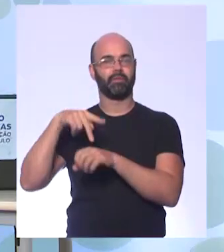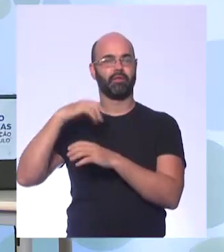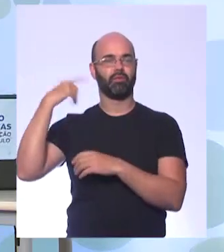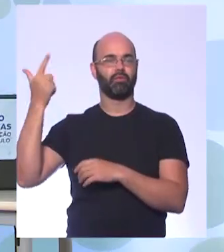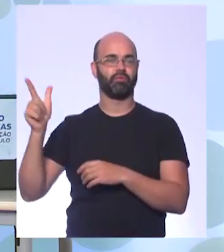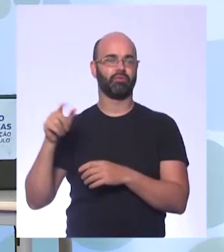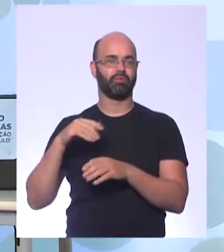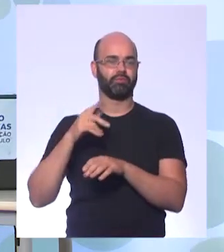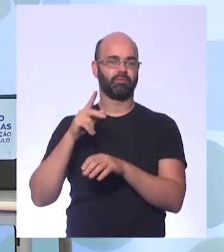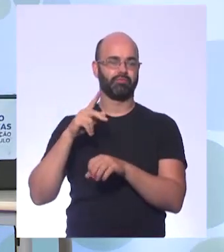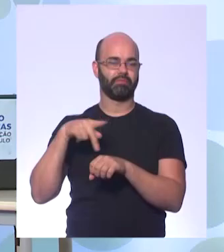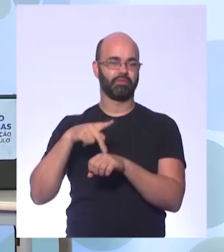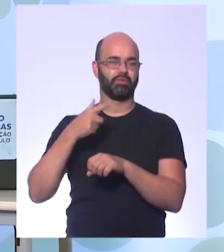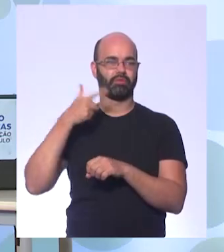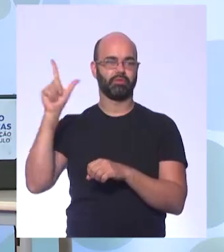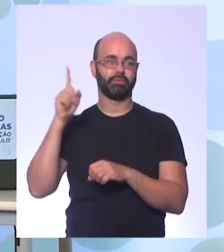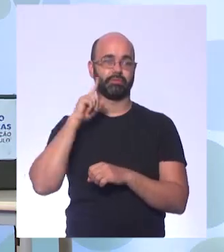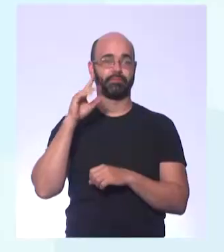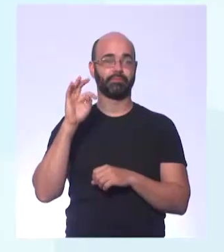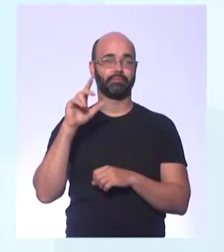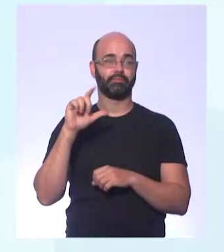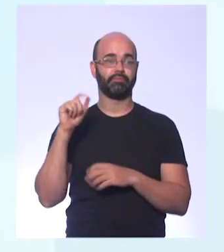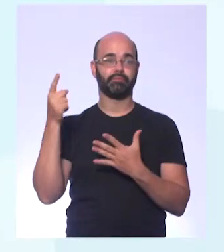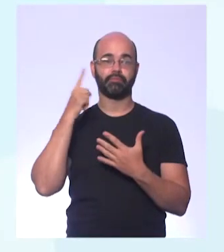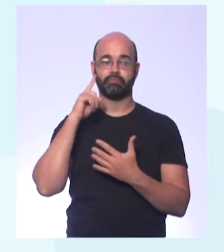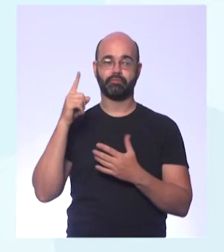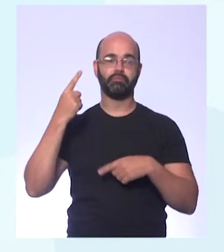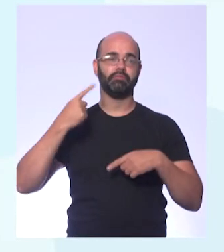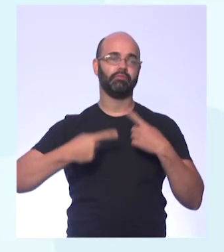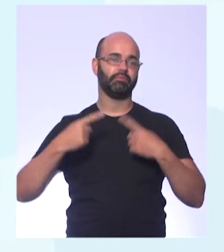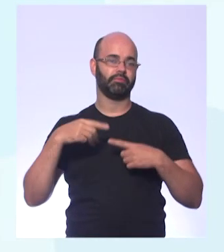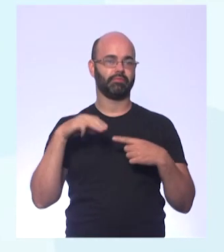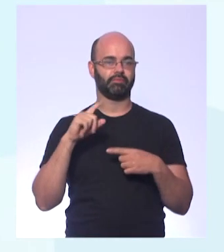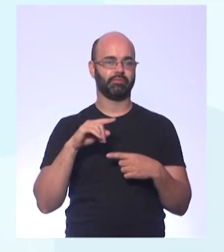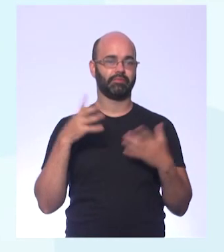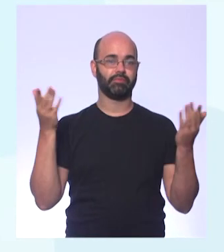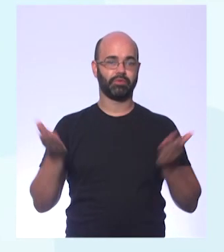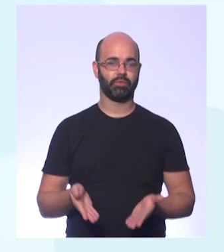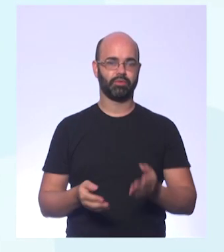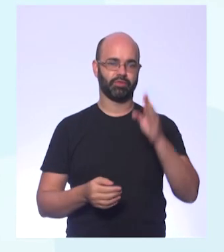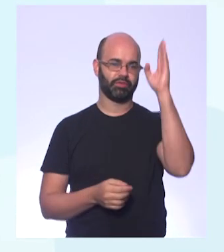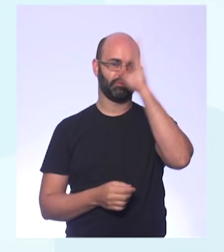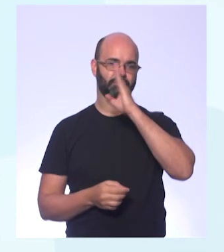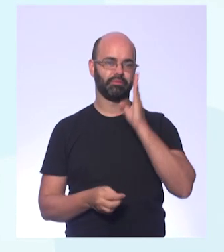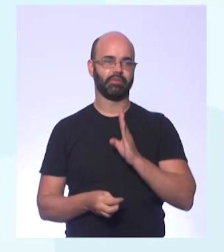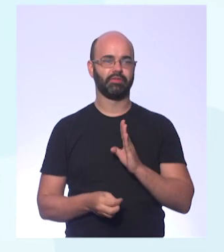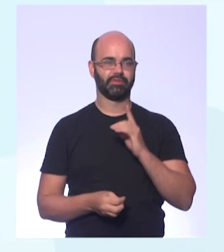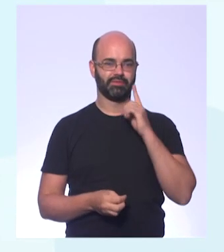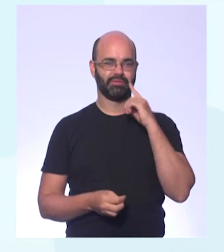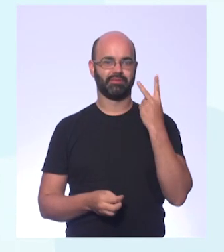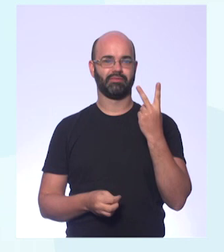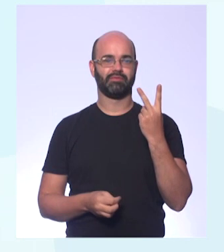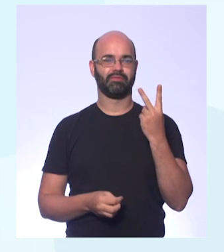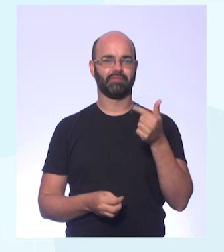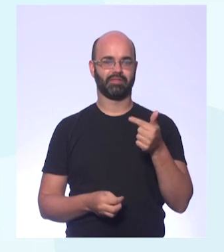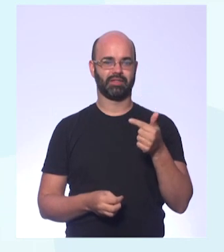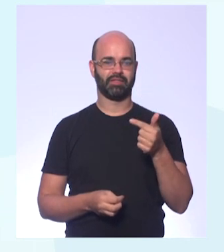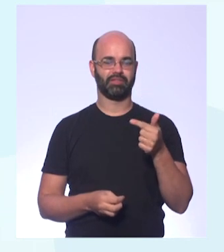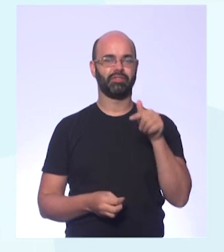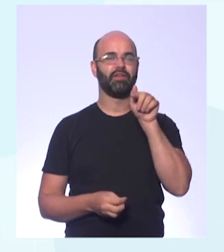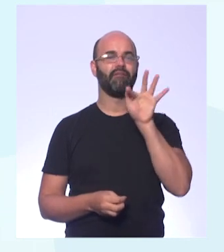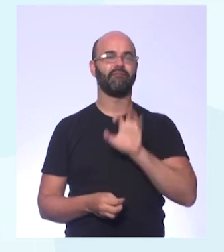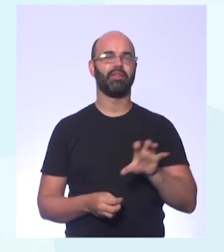próxima tela, para seguir. E aí nós temos aí o mapa político atual do Brasil, aí com as suas 27